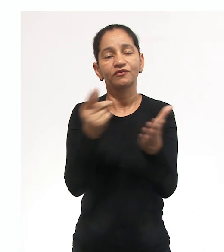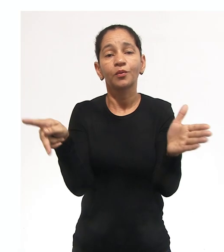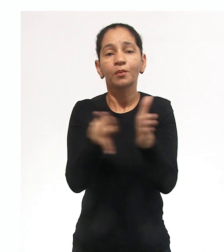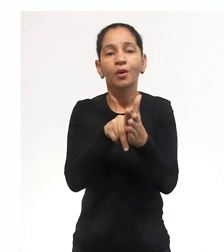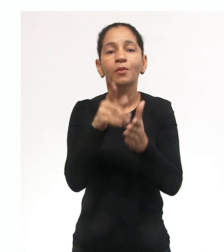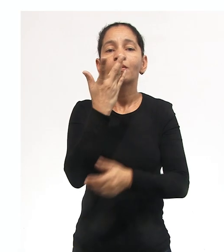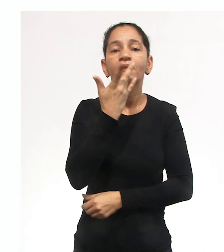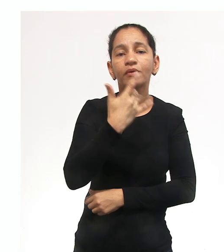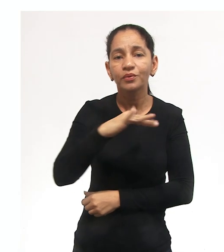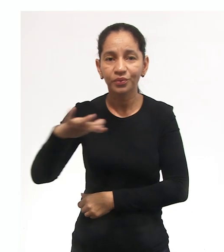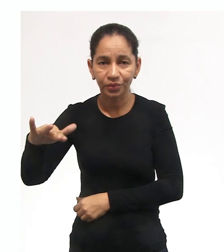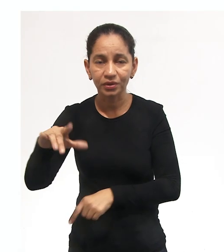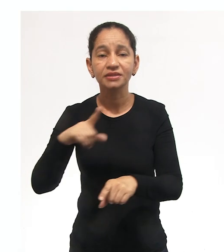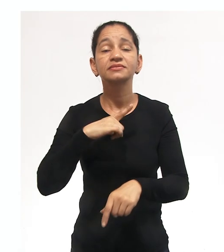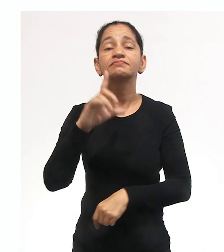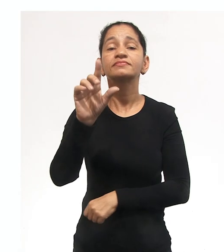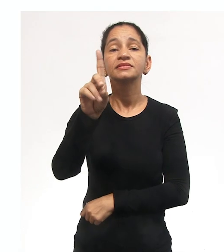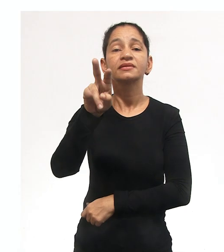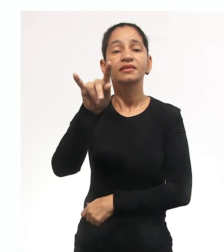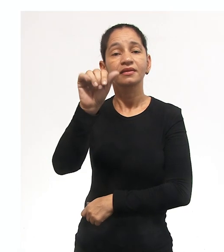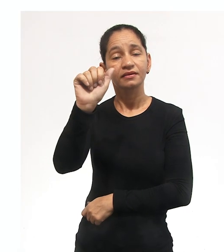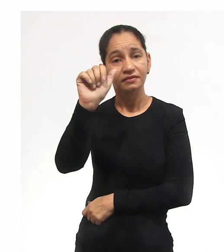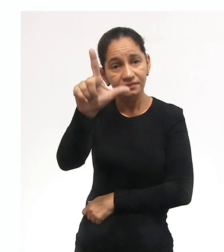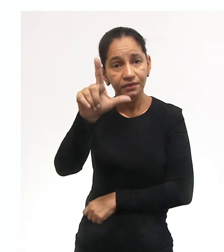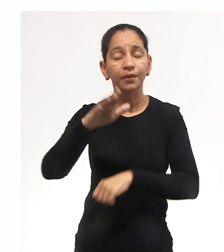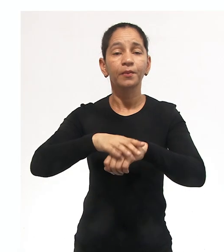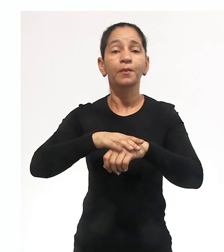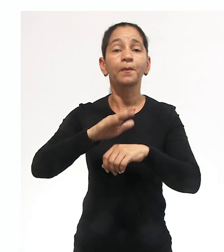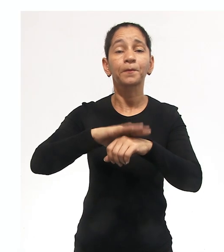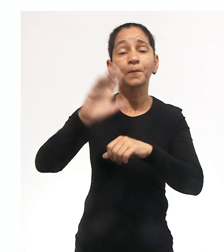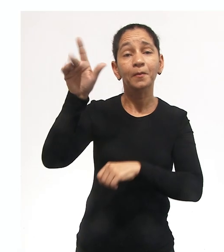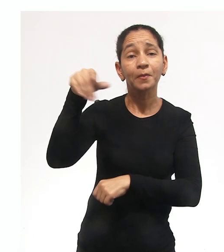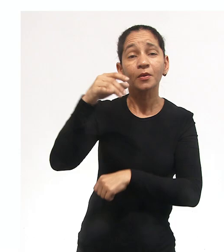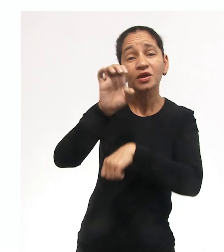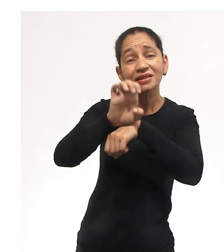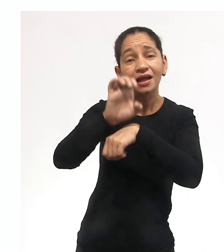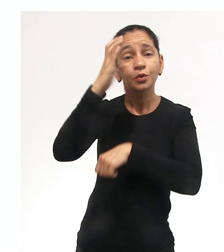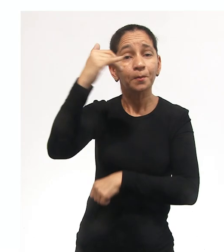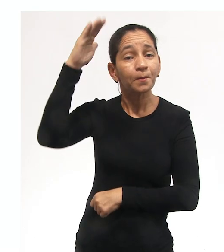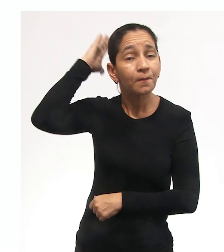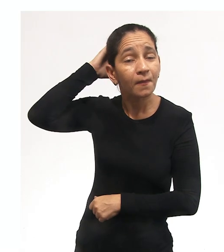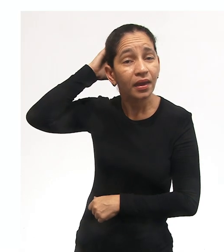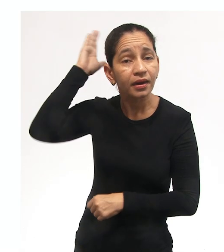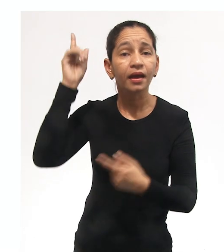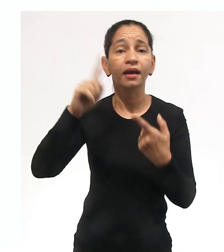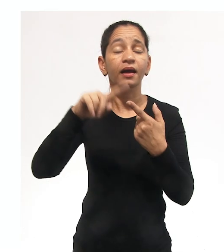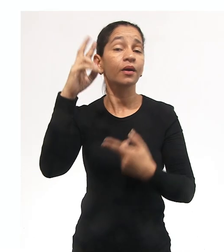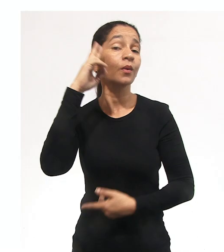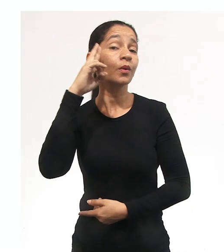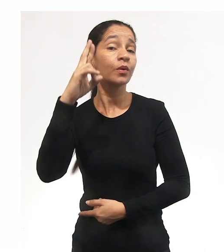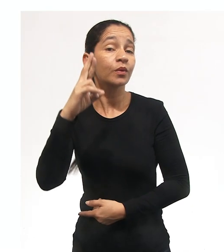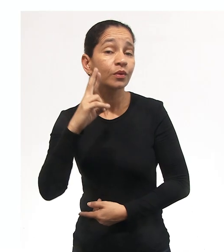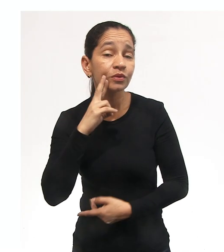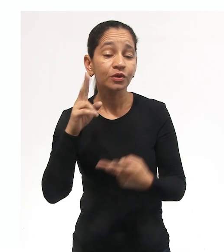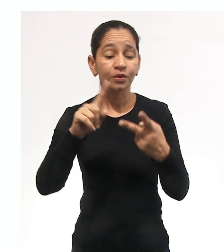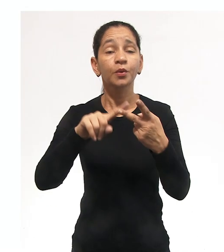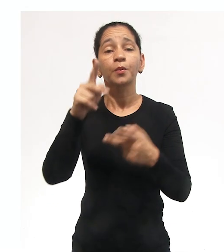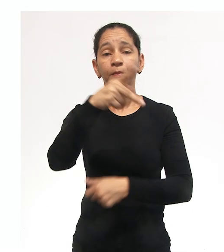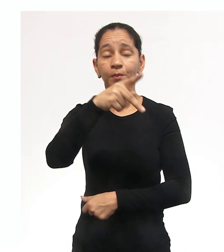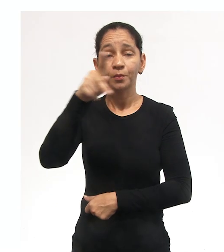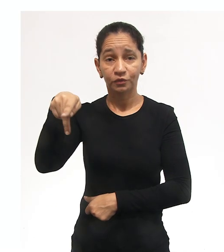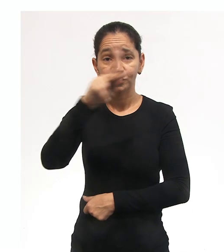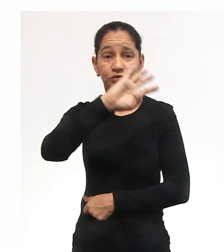literatura infantil e juvenil. Então, nós temos o Daniel da Rocha Leite, que é do Pará, a Márcia Dias, que é daqui